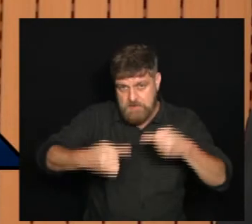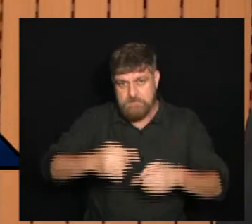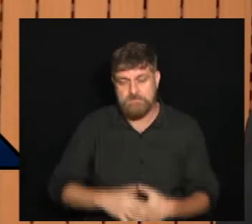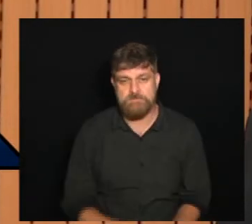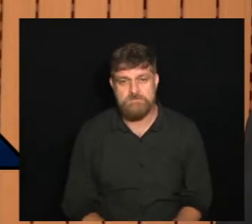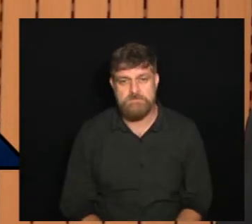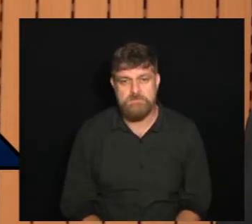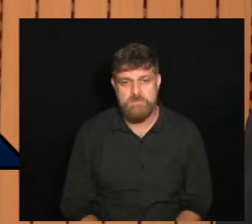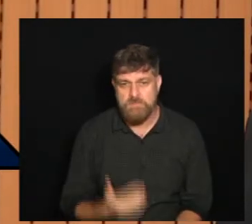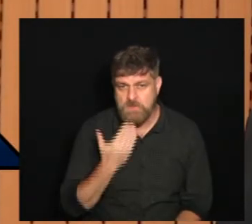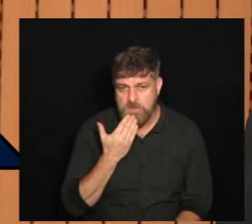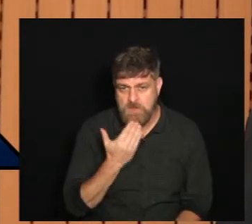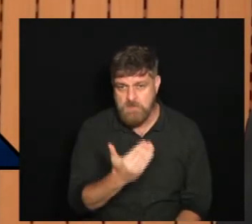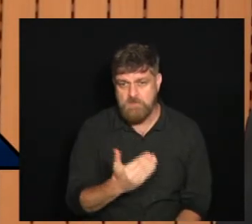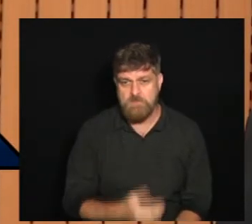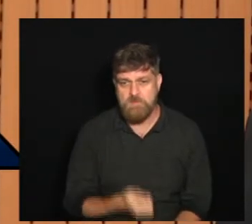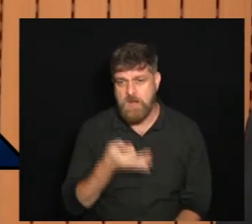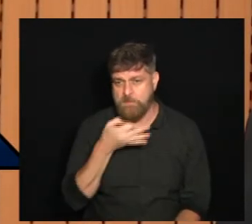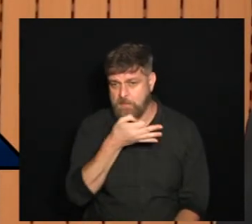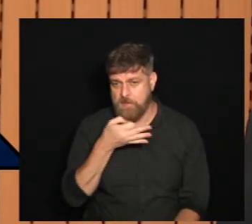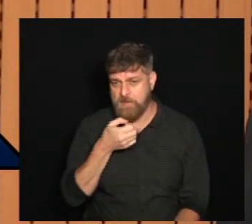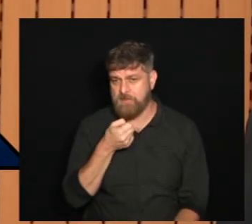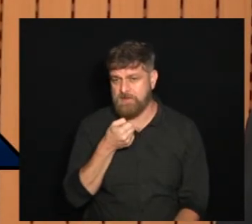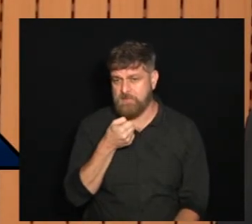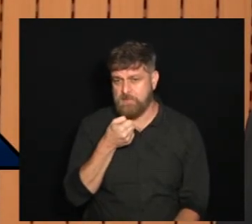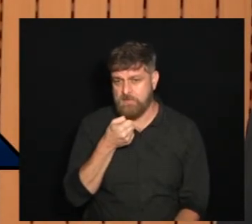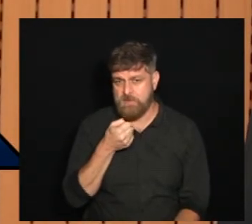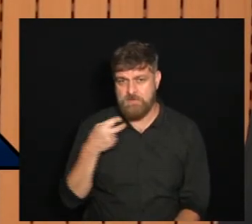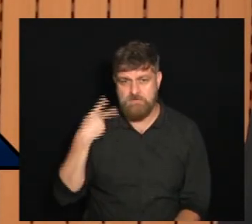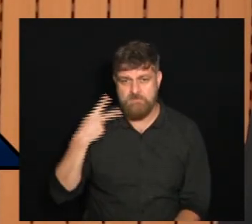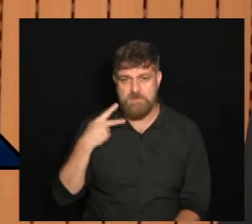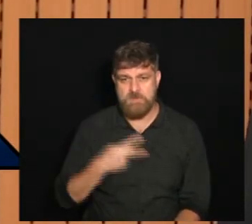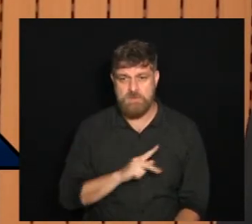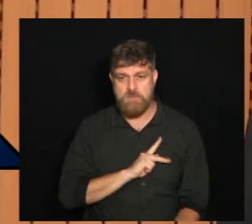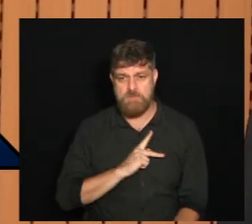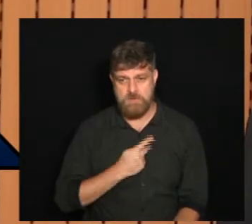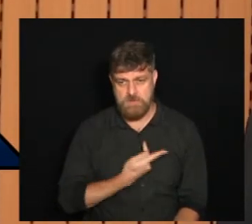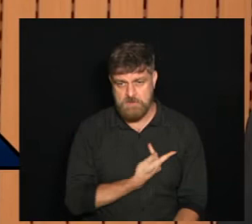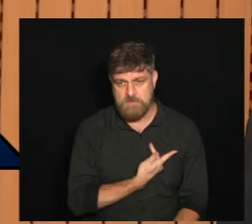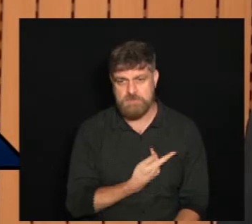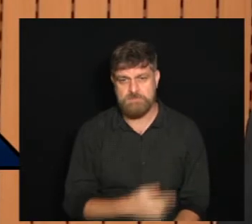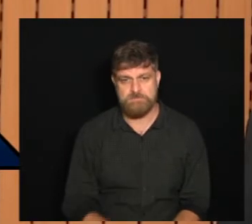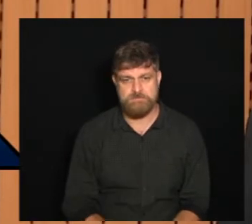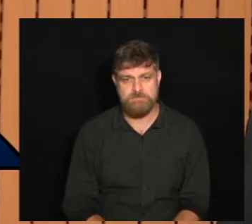Por favor, o microfone de à parte, vereador Paulo Haddad.